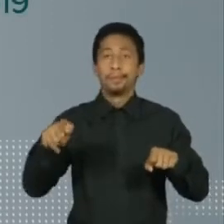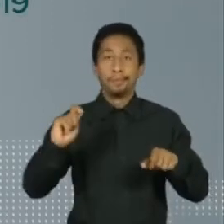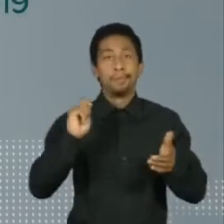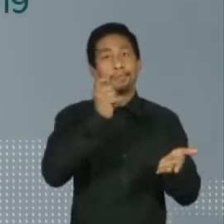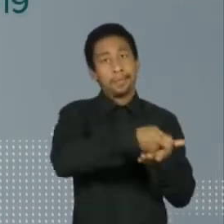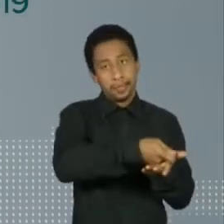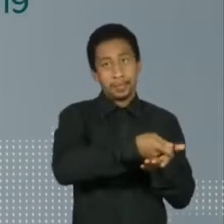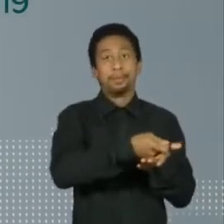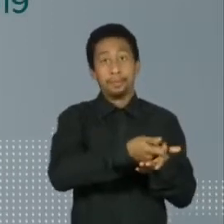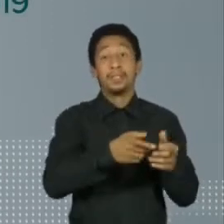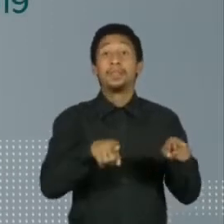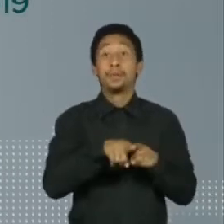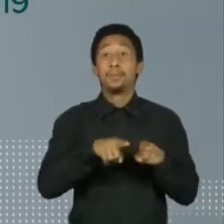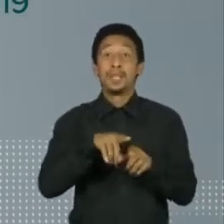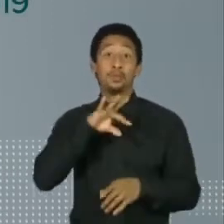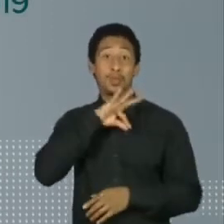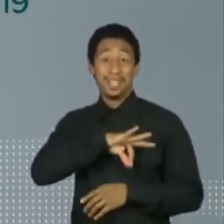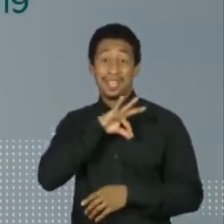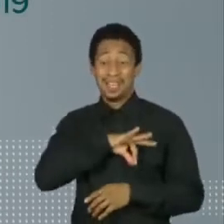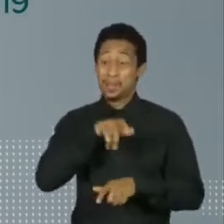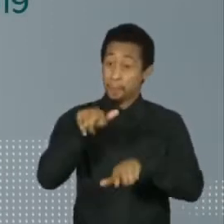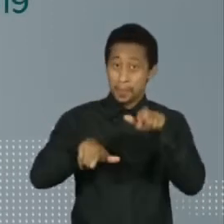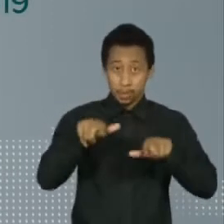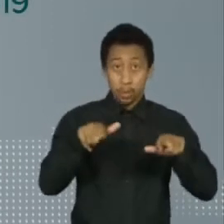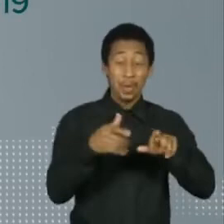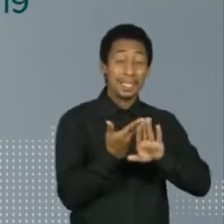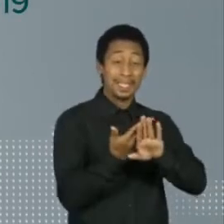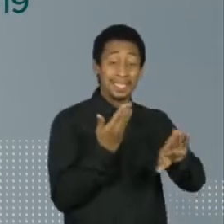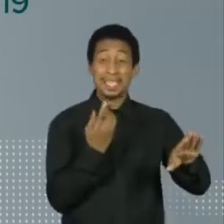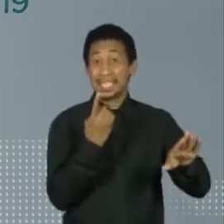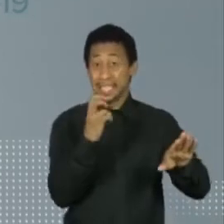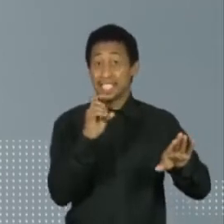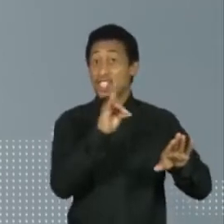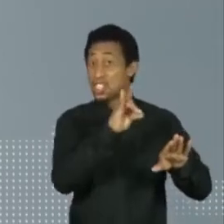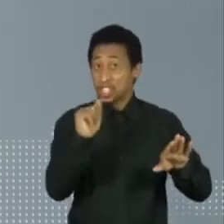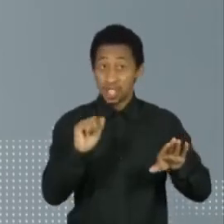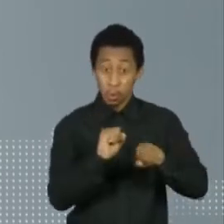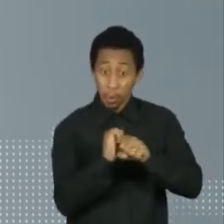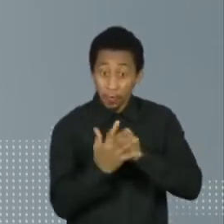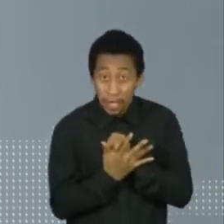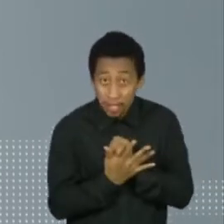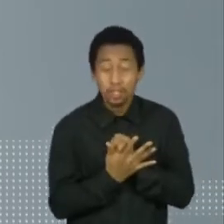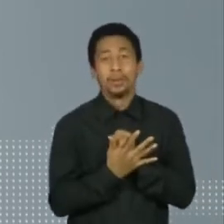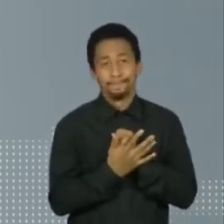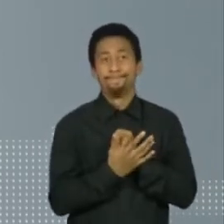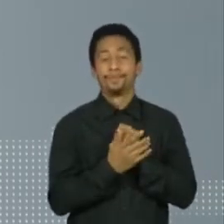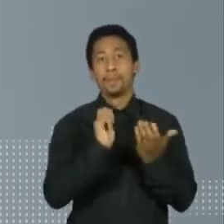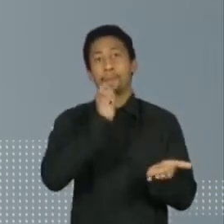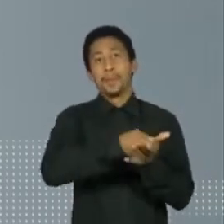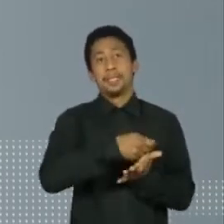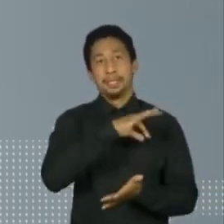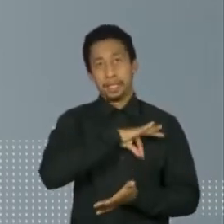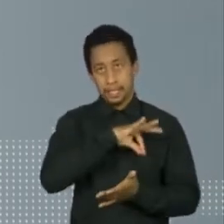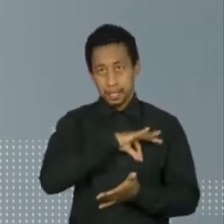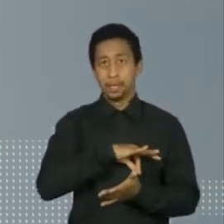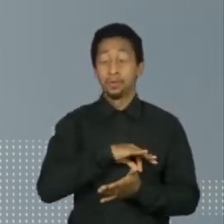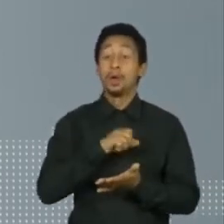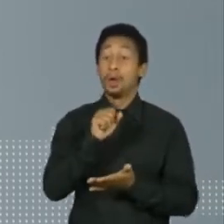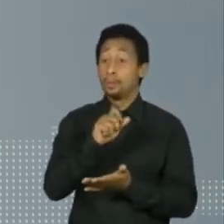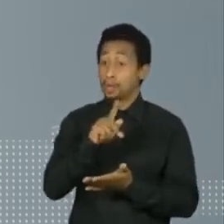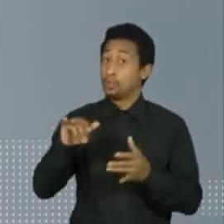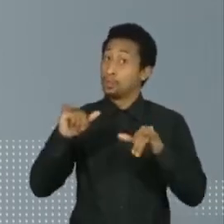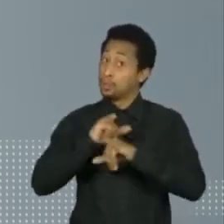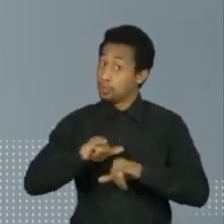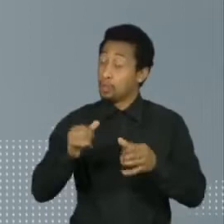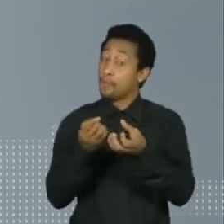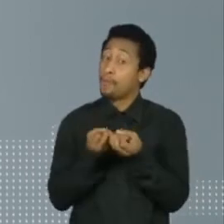deve pagar um salário por 15 dias aos que forem afastados com covid-19 o projeto de lei ainda define que os aplicativos devem divulgar de